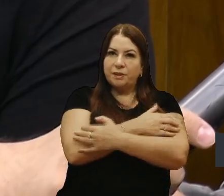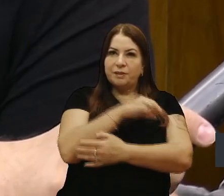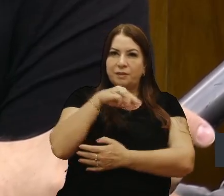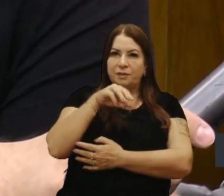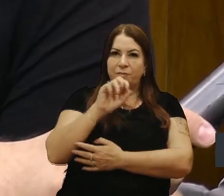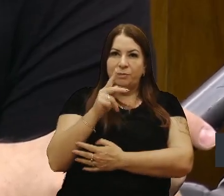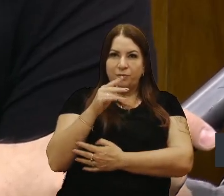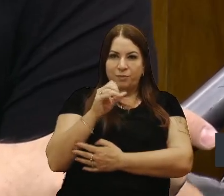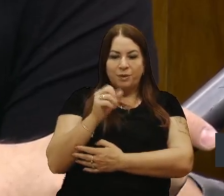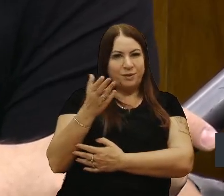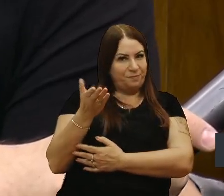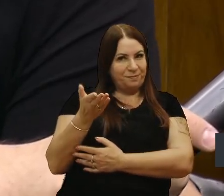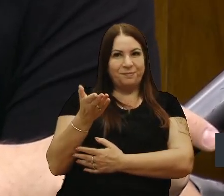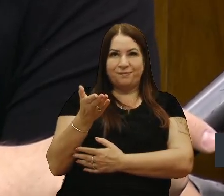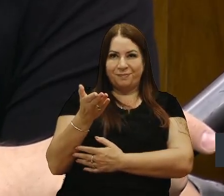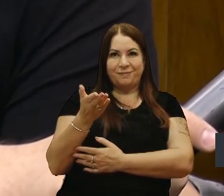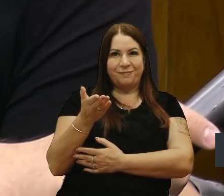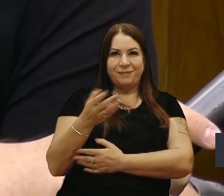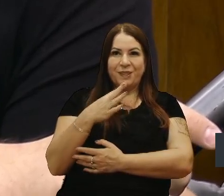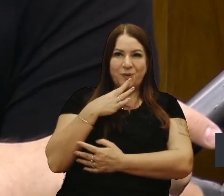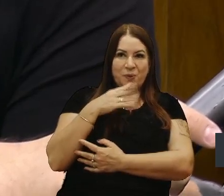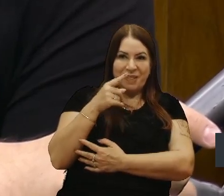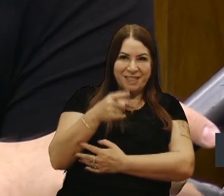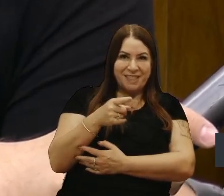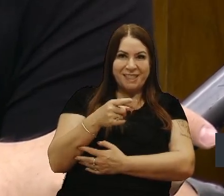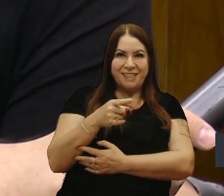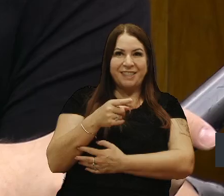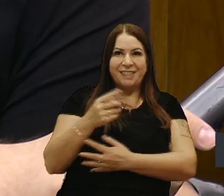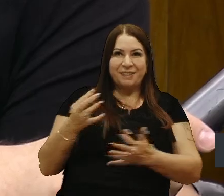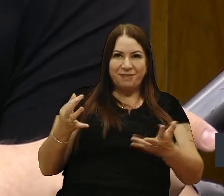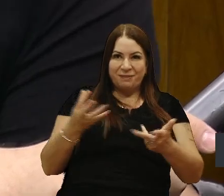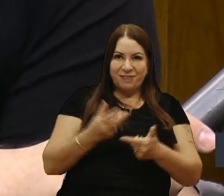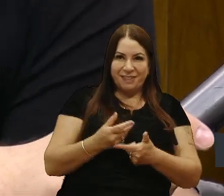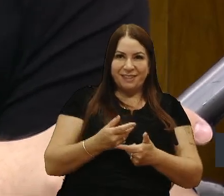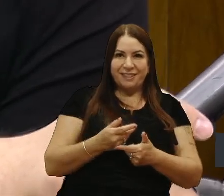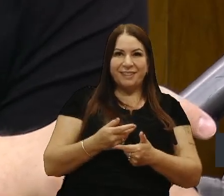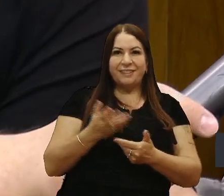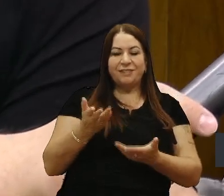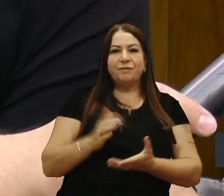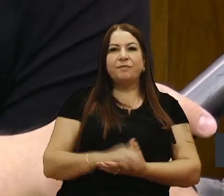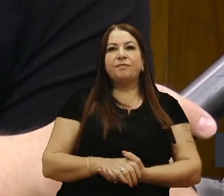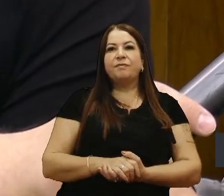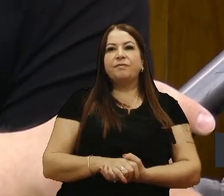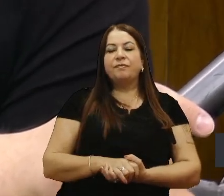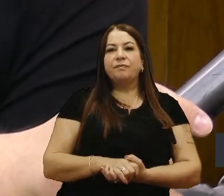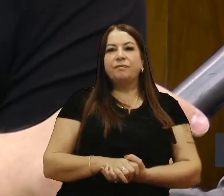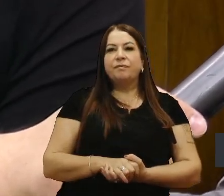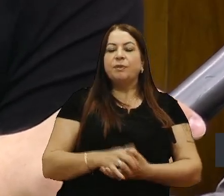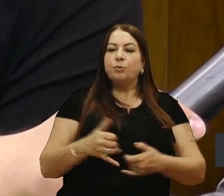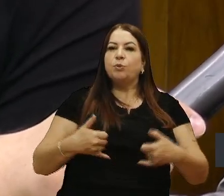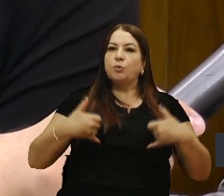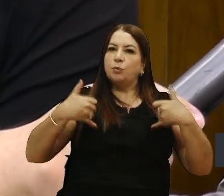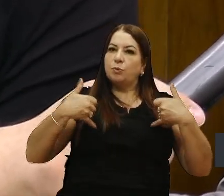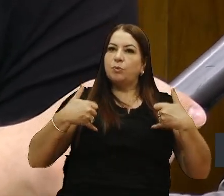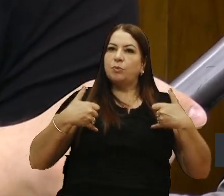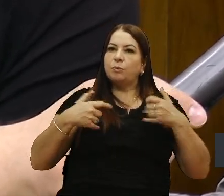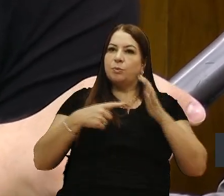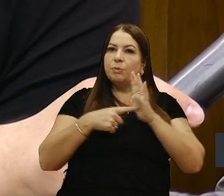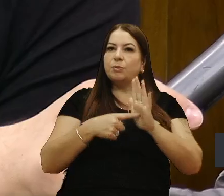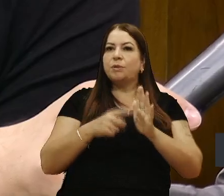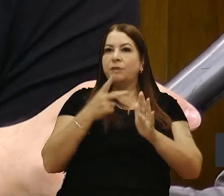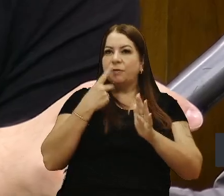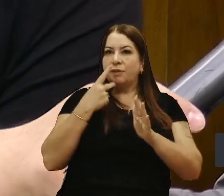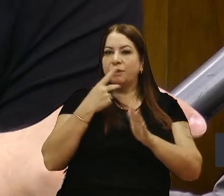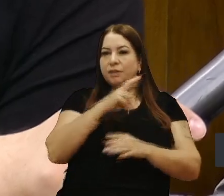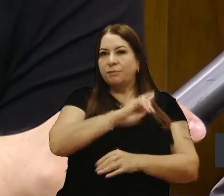que foi acabei de conhecer ele, assim, ó, maravilhoso desde já. E é uma honra poder transmitir a